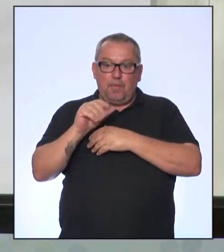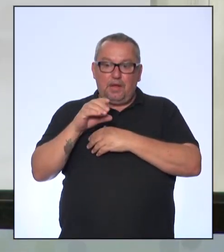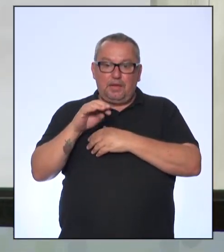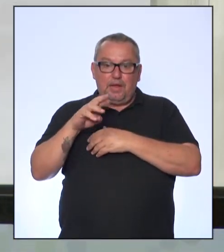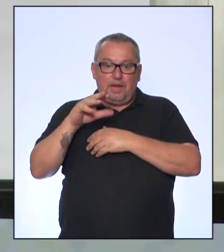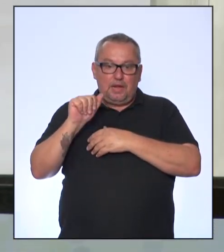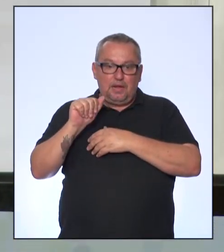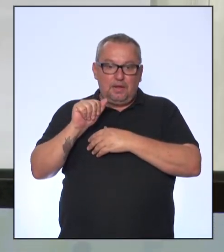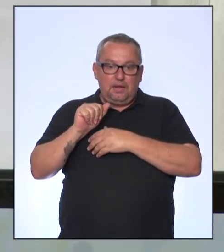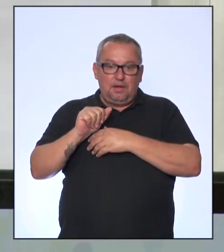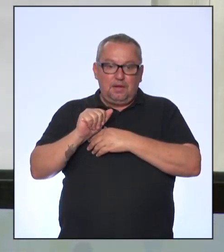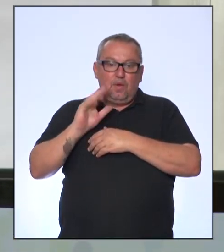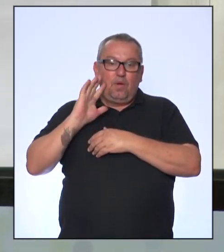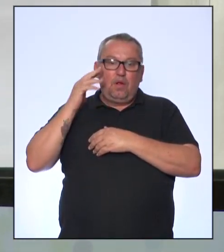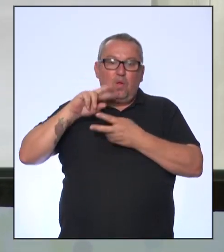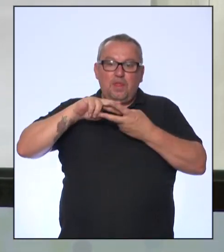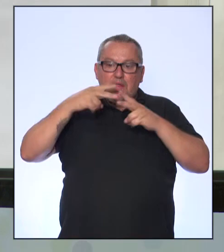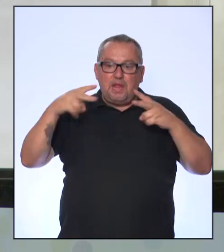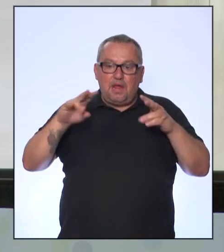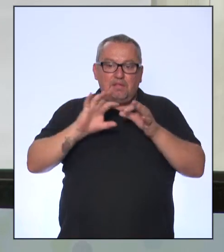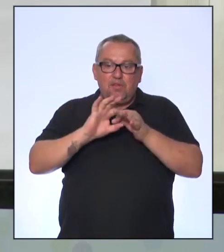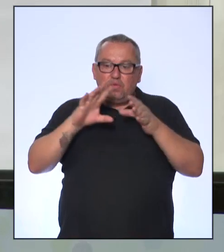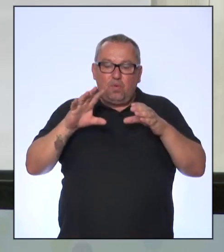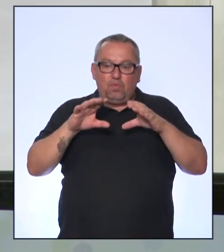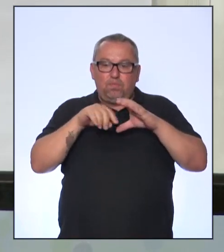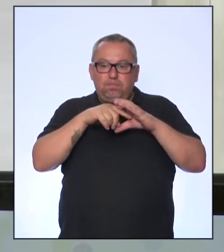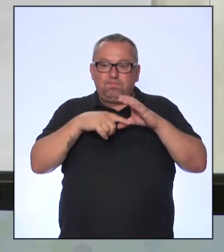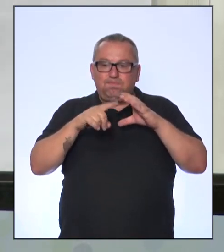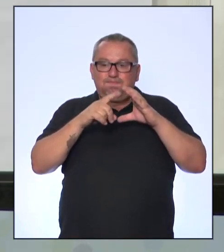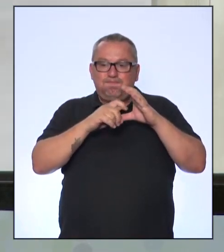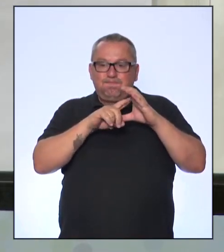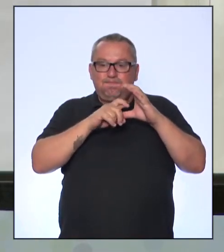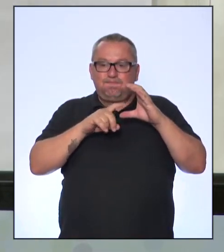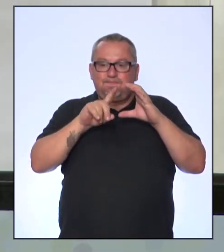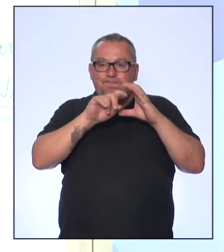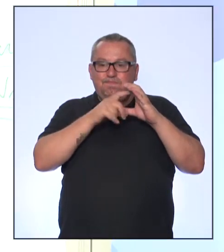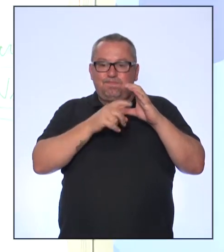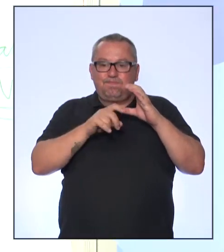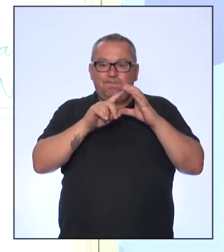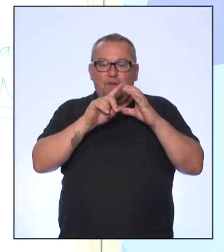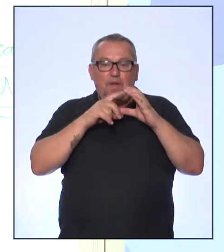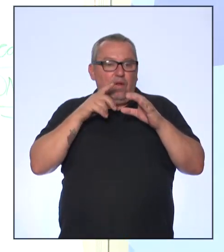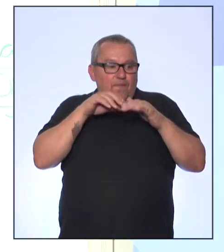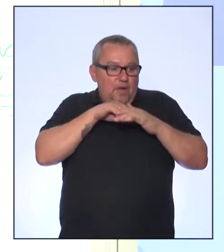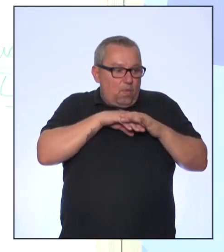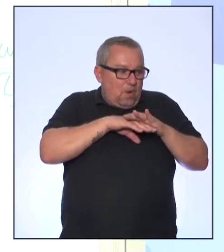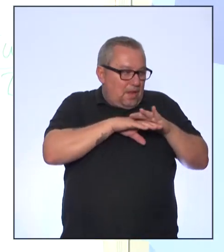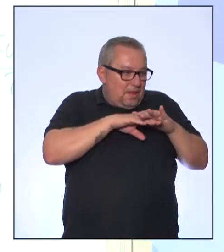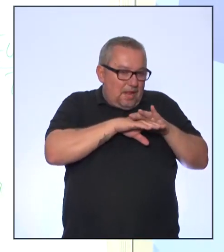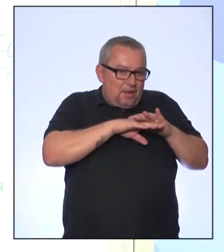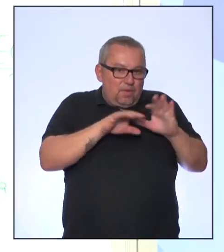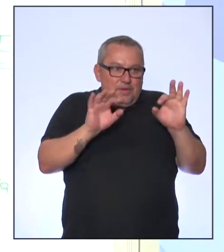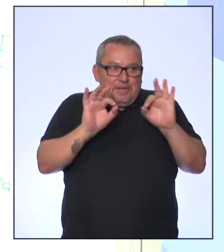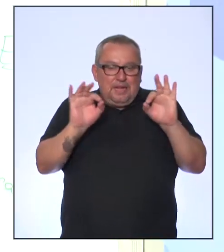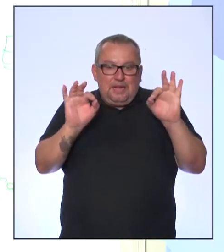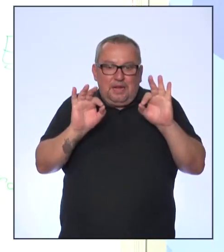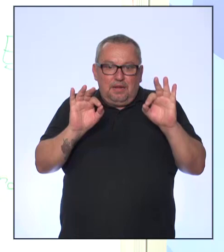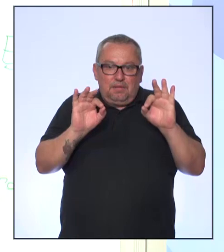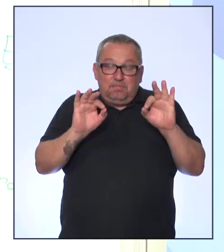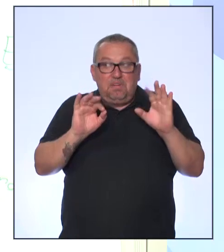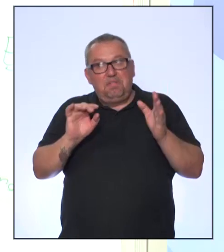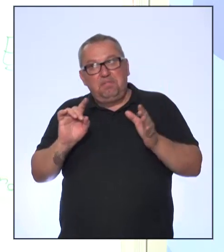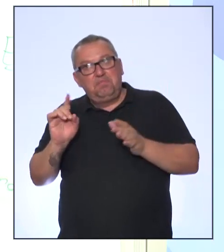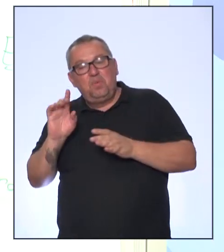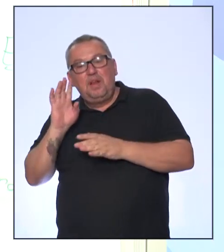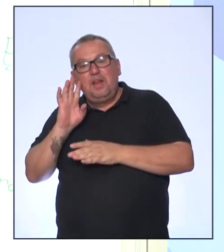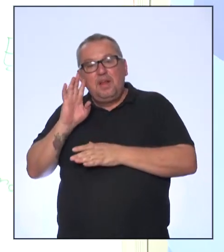está soltinho aqui. DNA solto no citoplasma, não fica guardadinho dentro do núcleo. Não é tão legal, né?